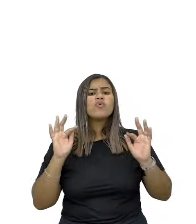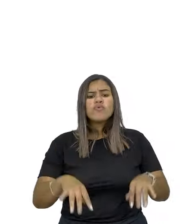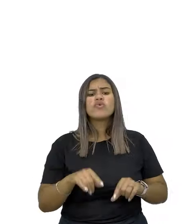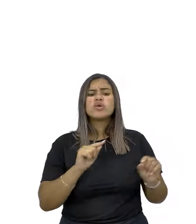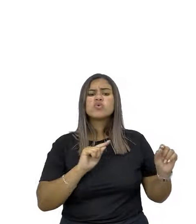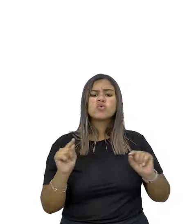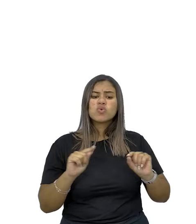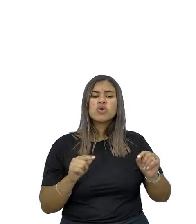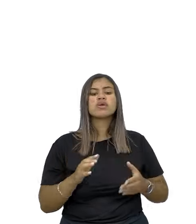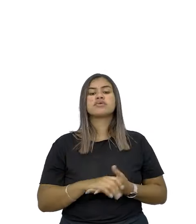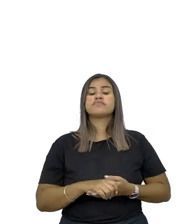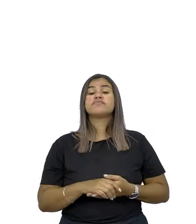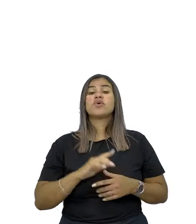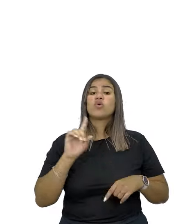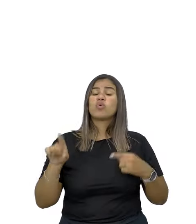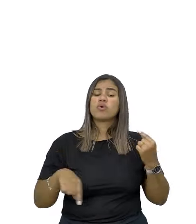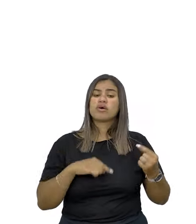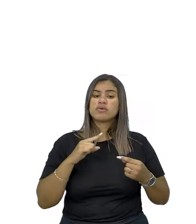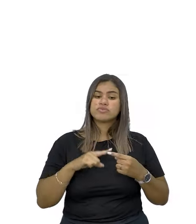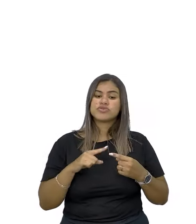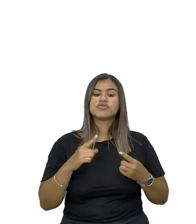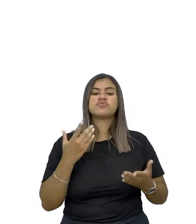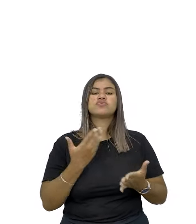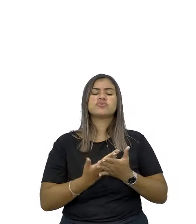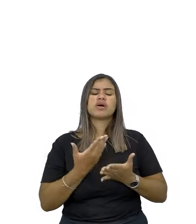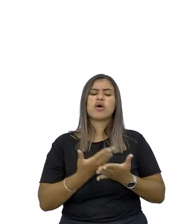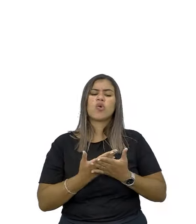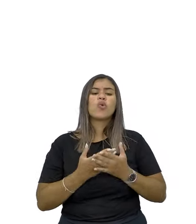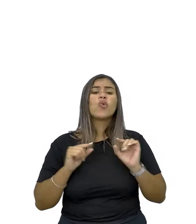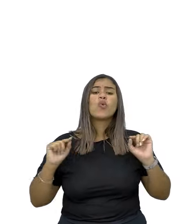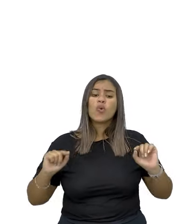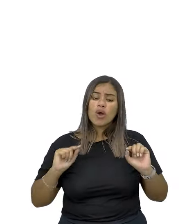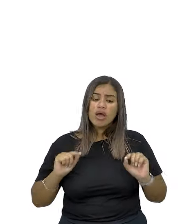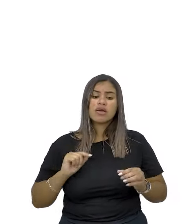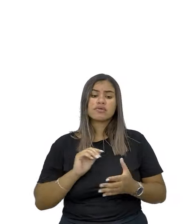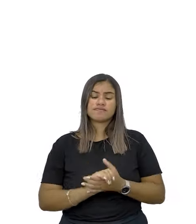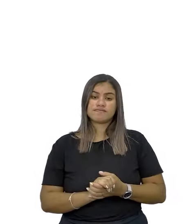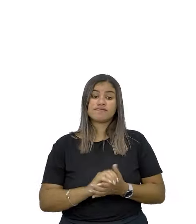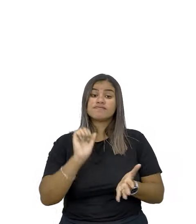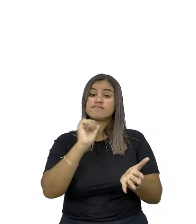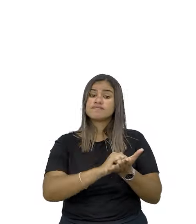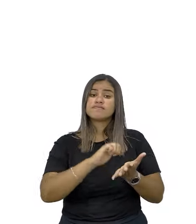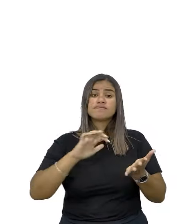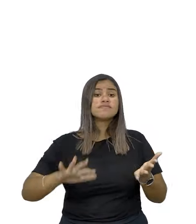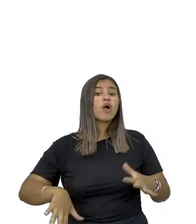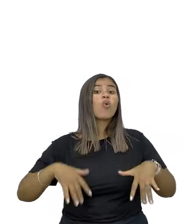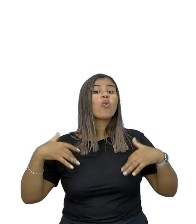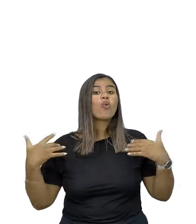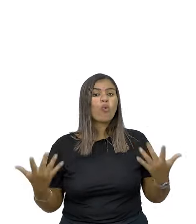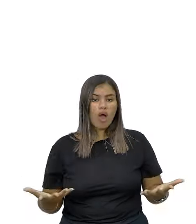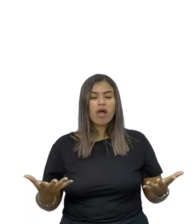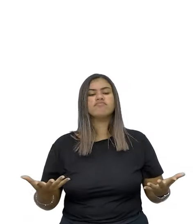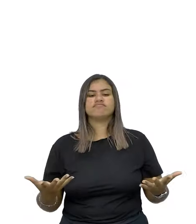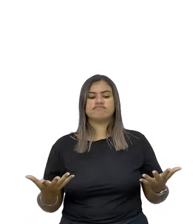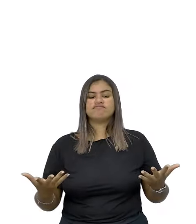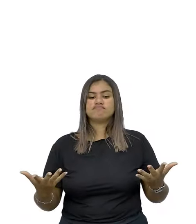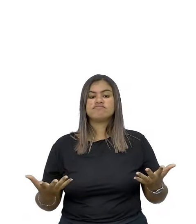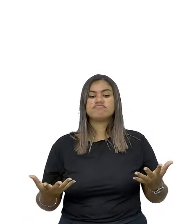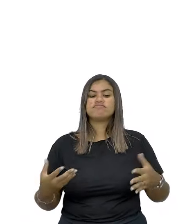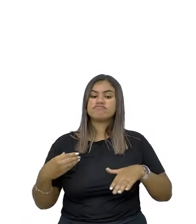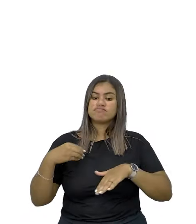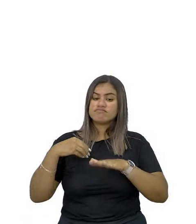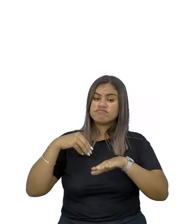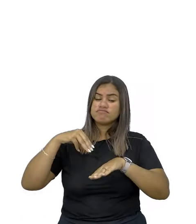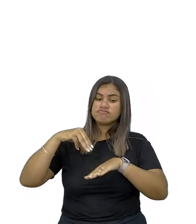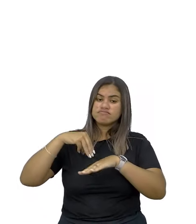essenciais, quais são os objetivos, ou seja, aquela aula, qual o objetivo que eu tenho, quais são as atividades que eu vou trabalhar daquela aula,